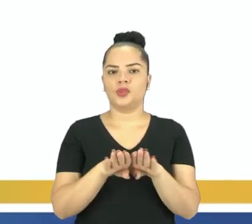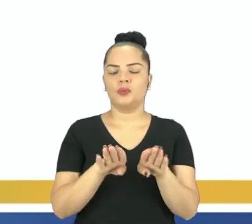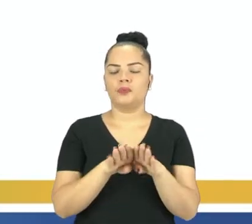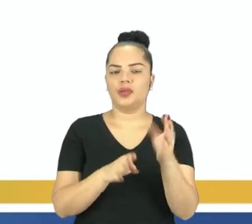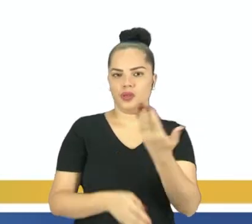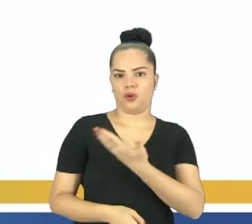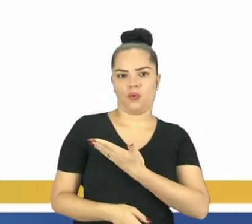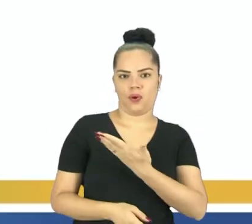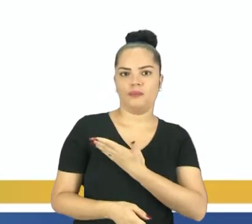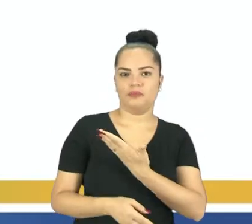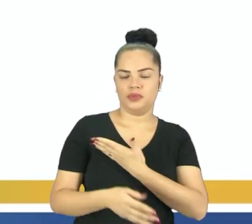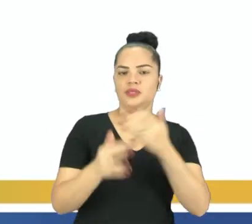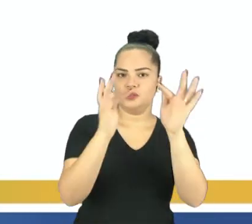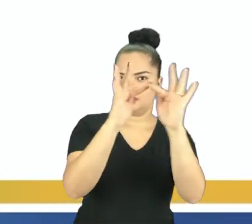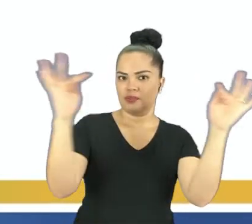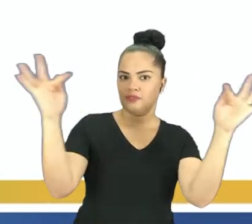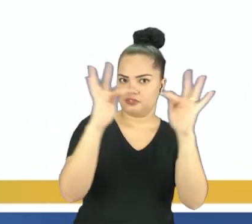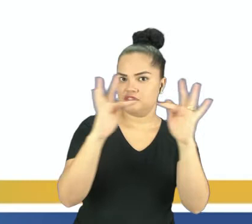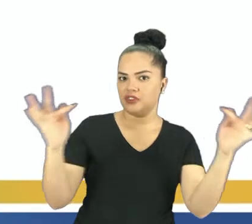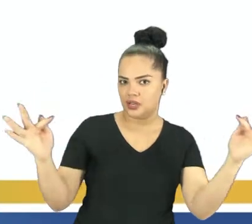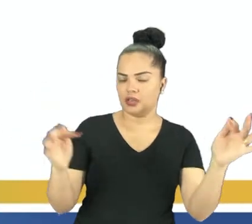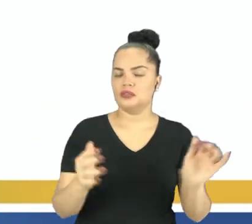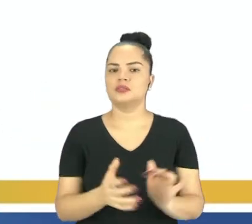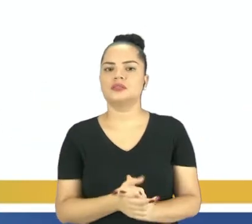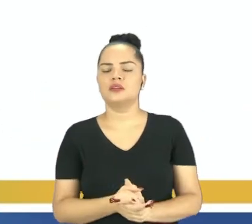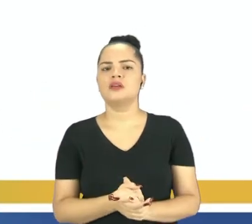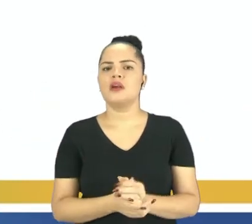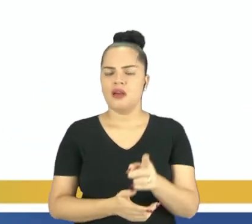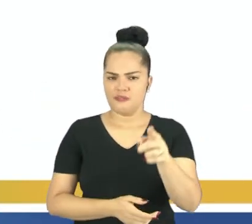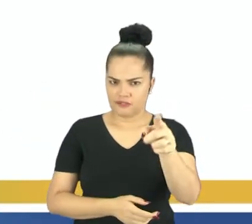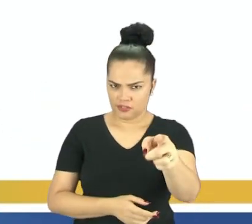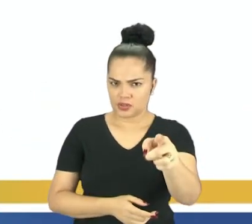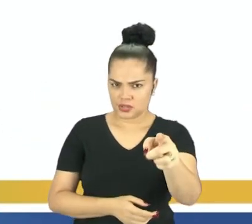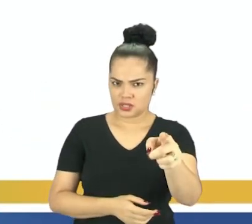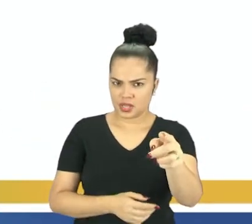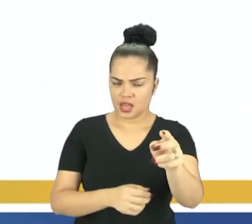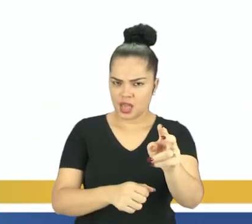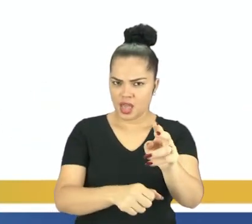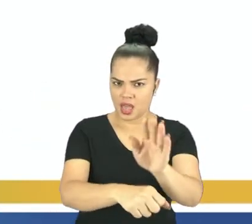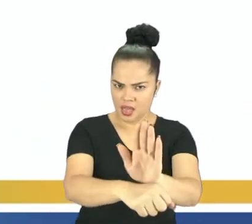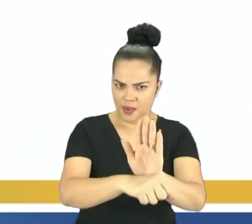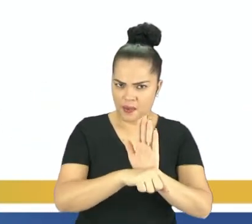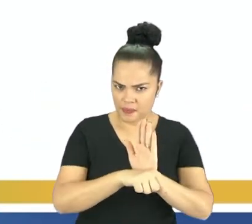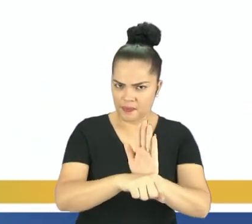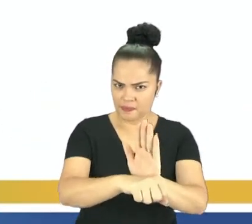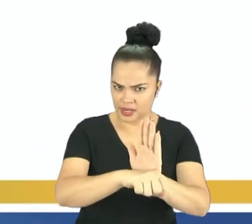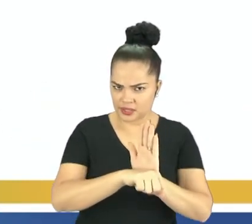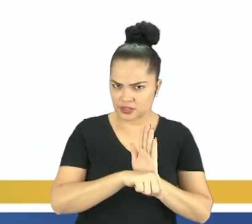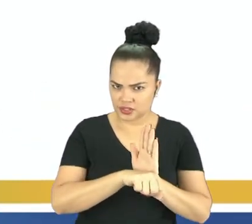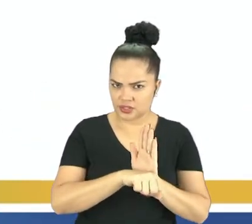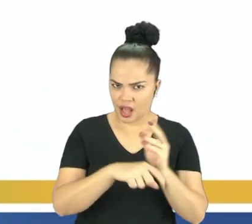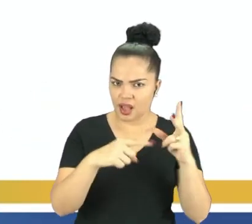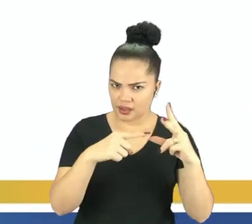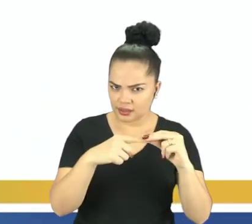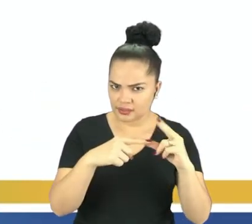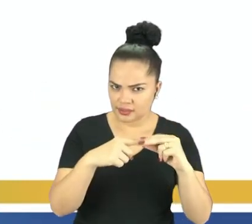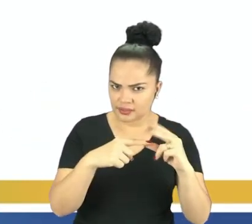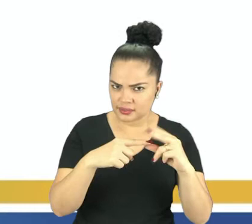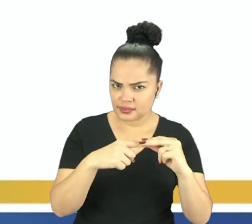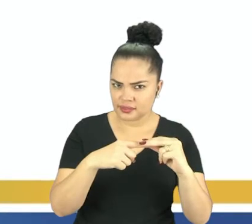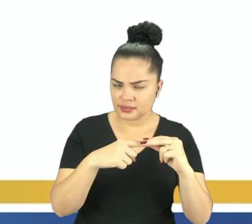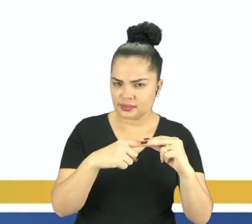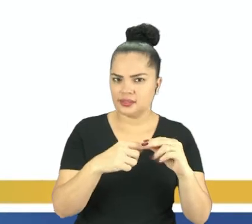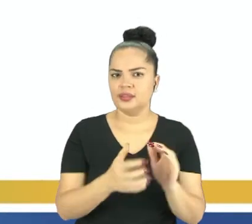Can you lend me your pen? Você pode me emprestar sua caneta? Essa palavrinha que está em destaque, a